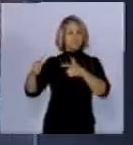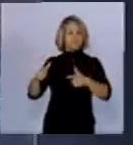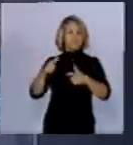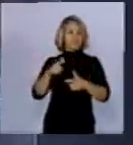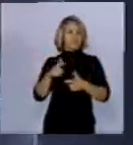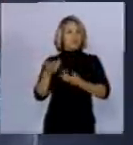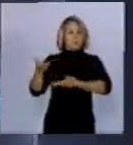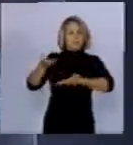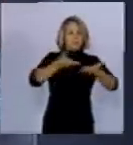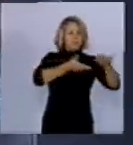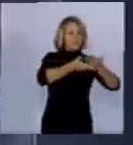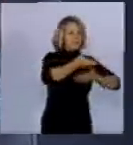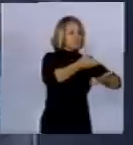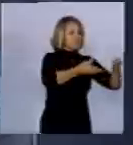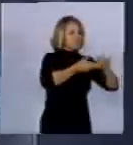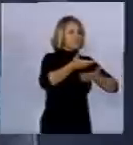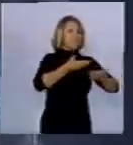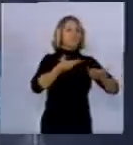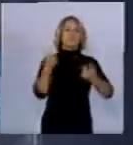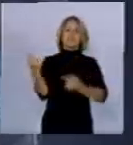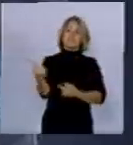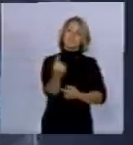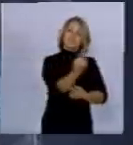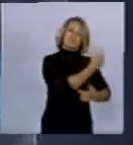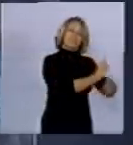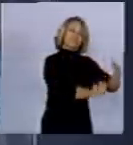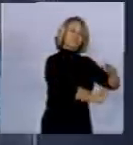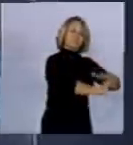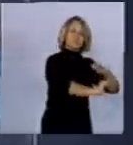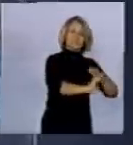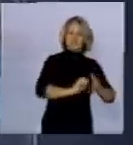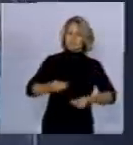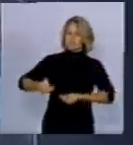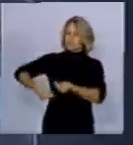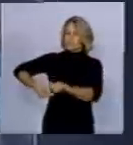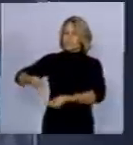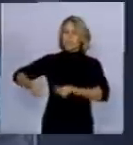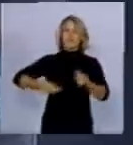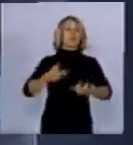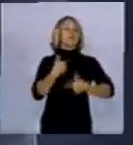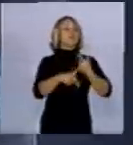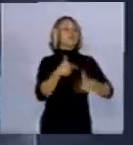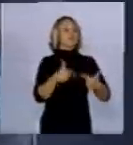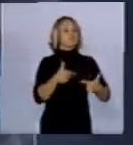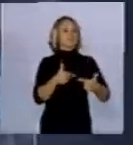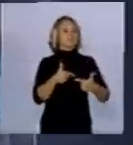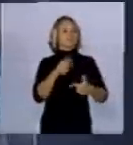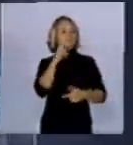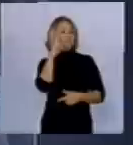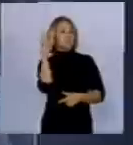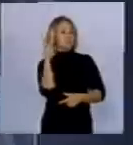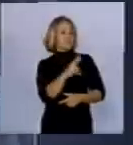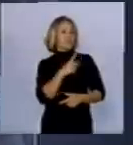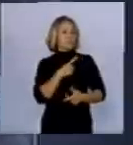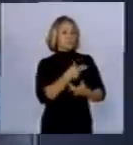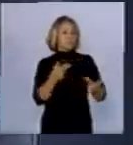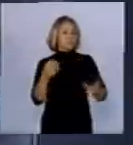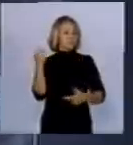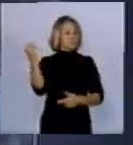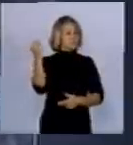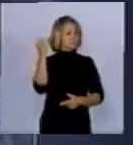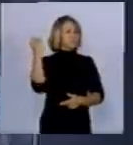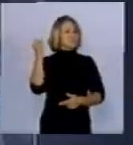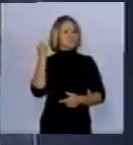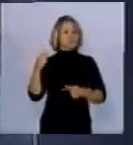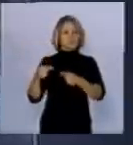veiculação nos em cada um dos mercados em que elas operam e dentro dessa dinâmica existe uma questão bastante peculiar e que